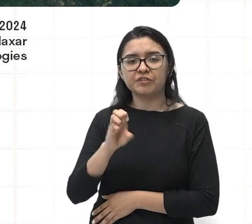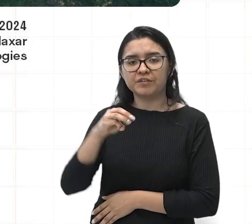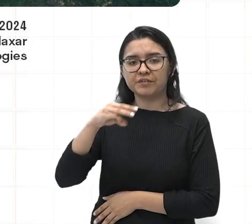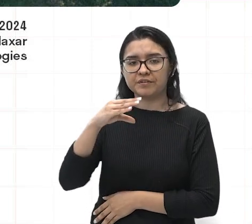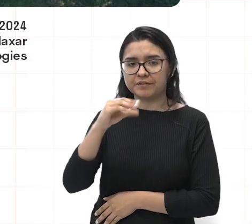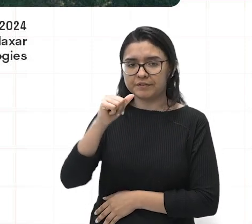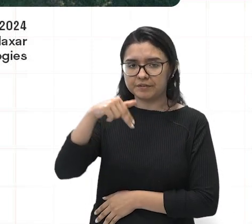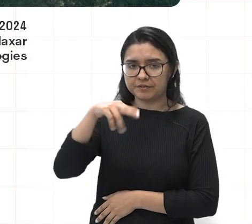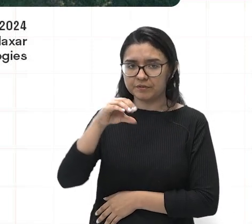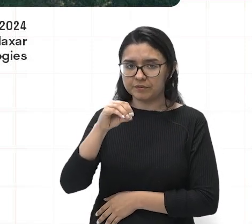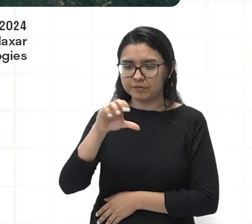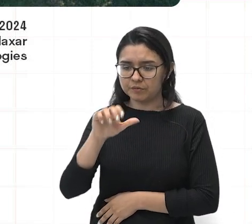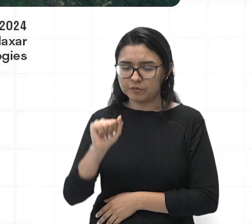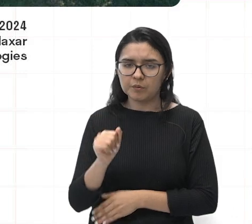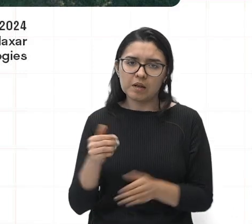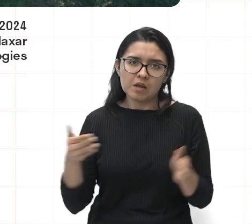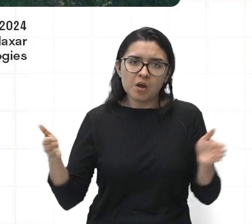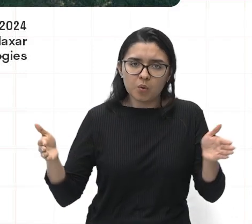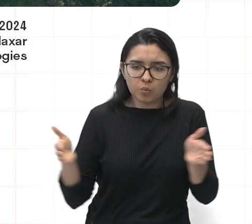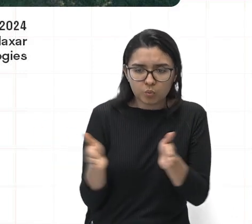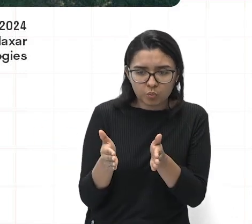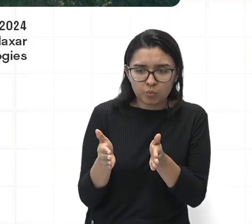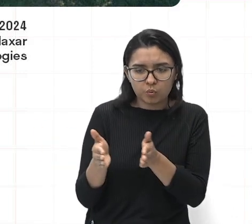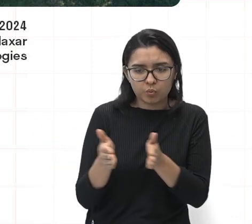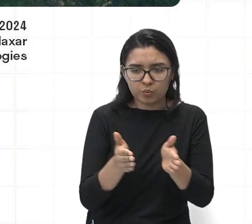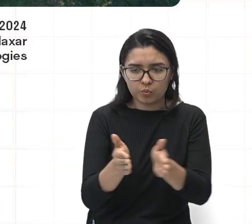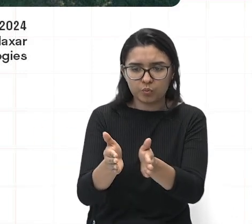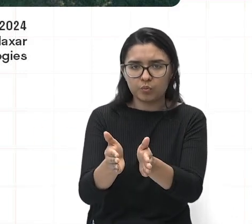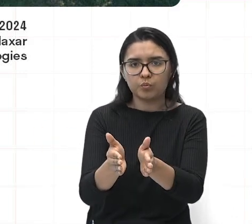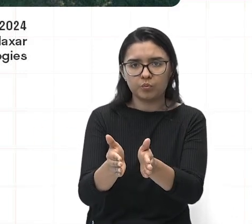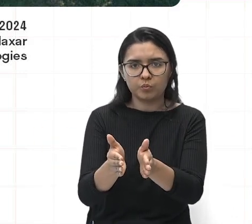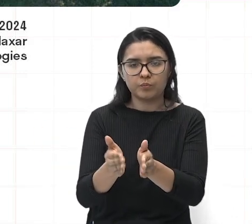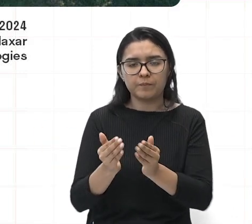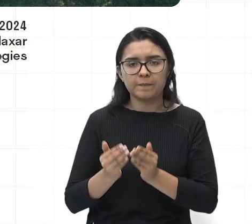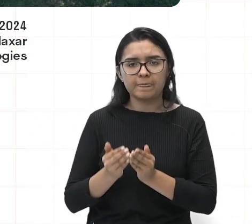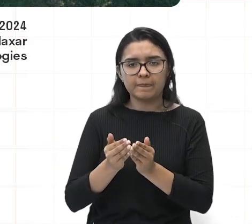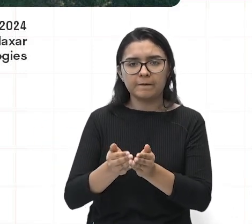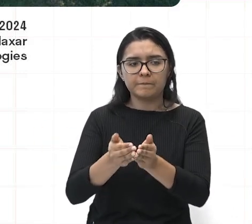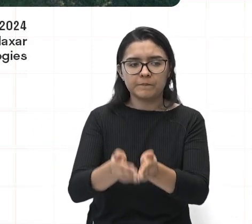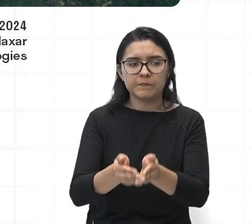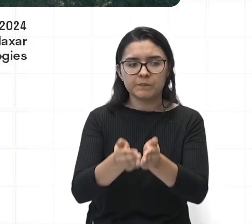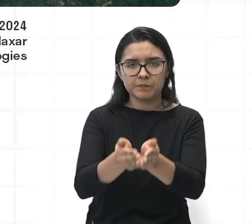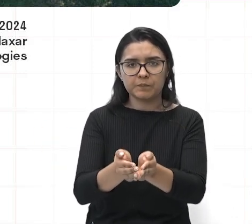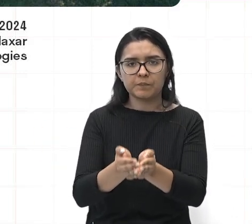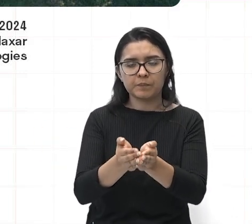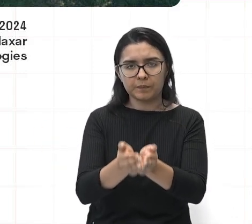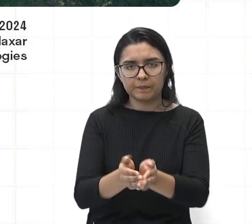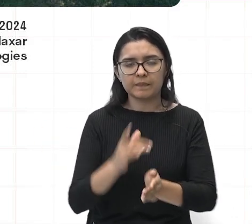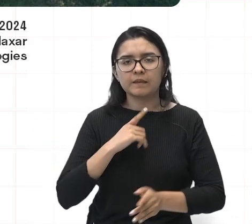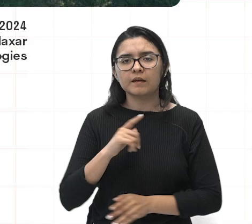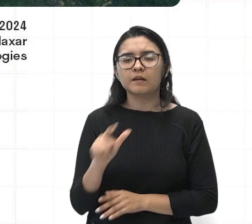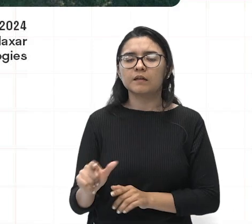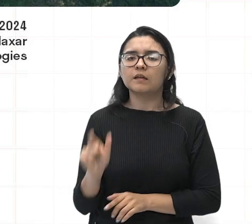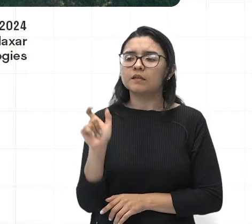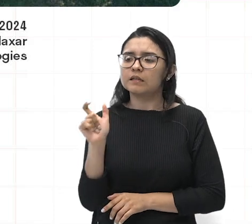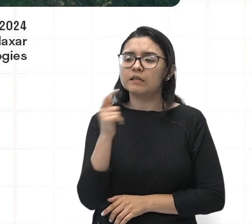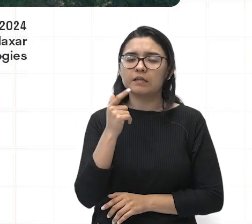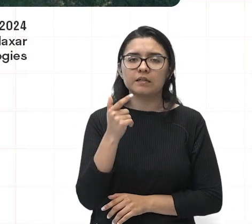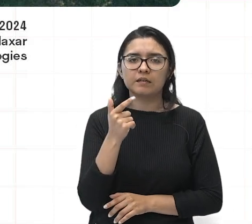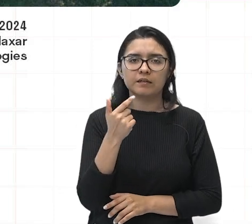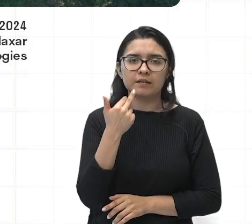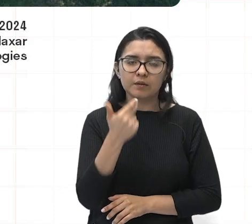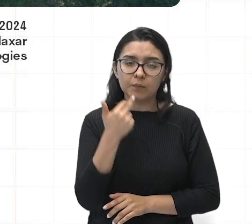são mais estreitos. Caminho de canoa na língua indígena quer dizer